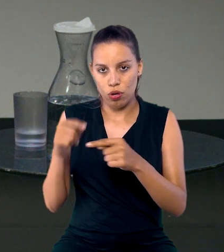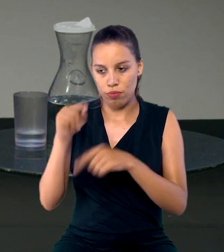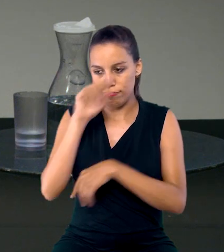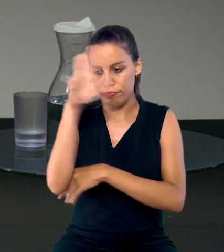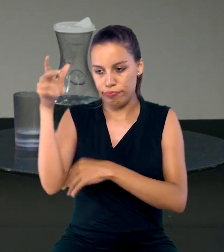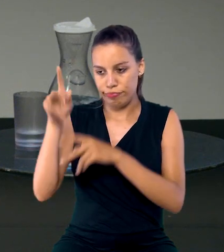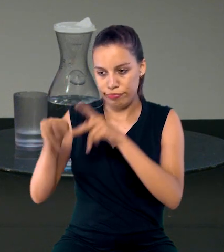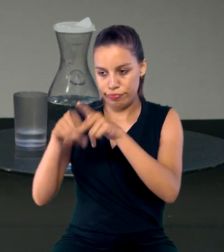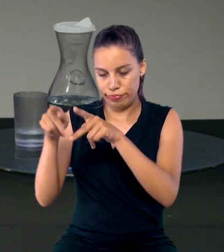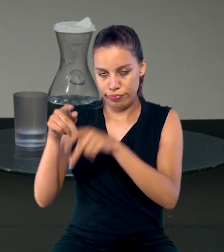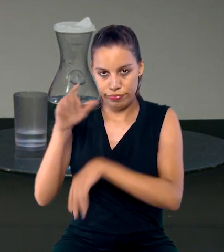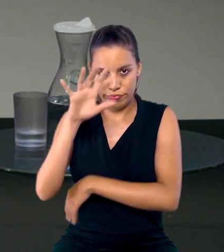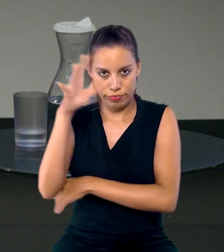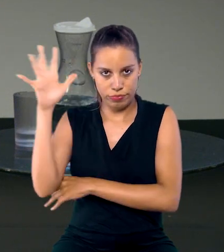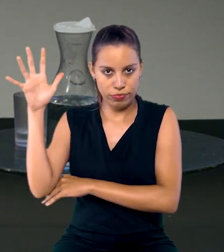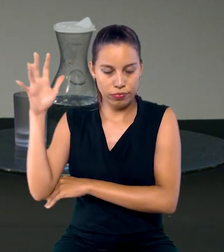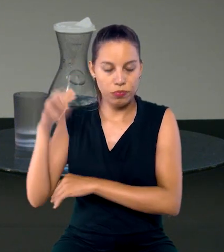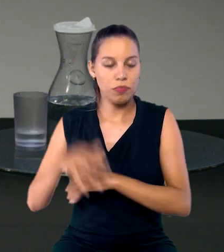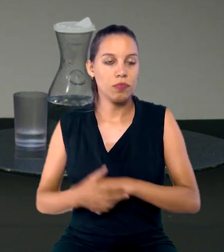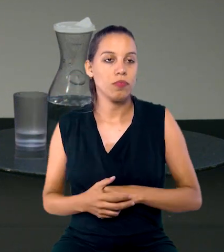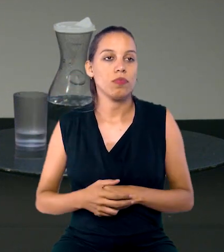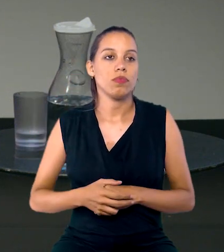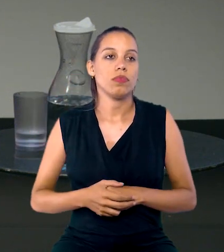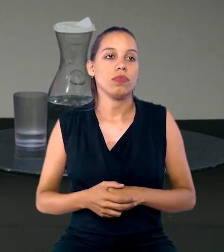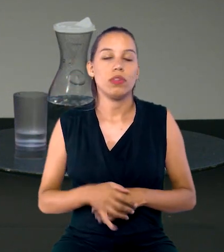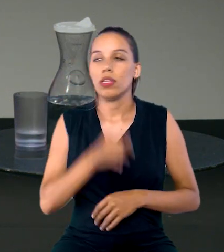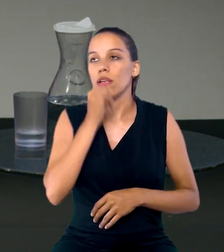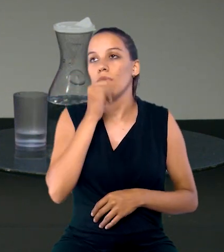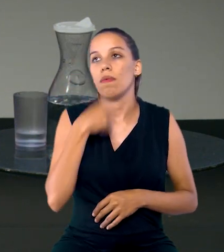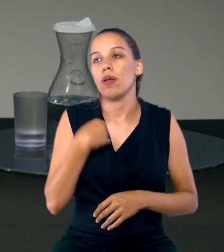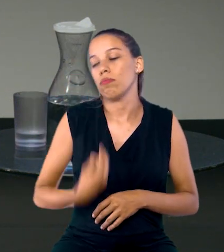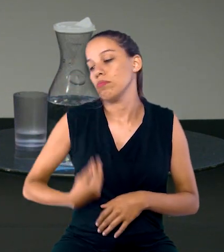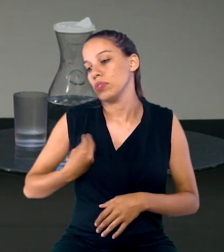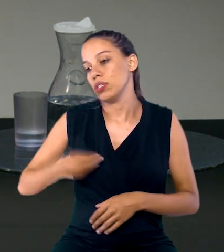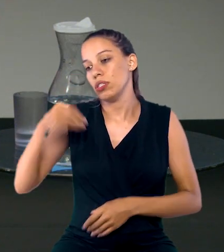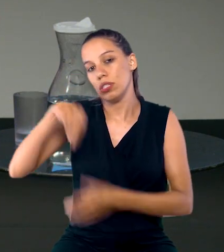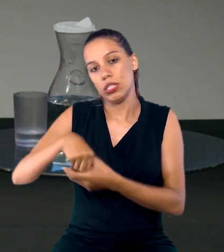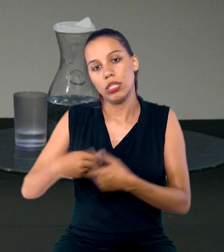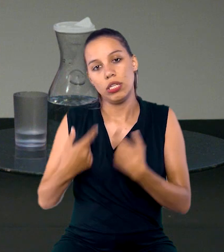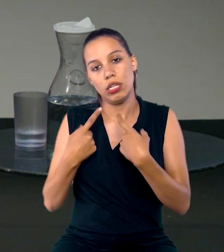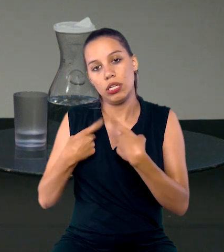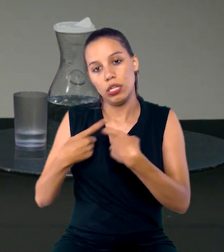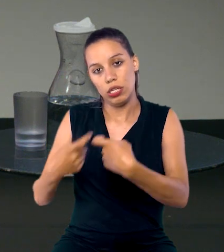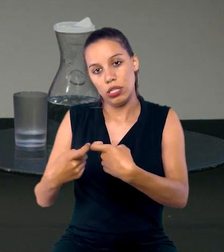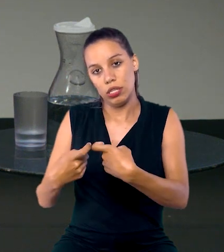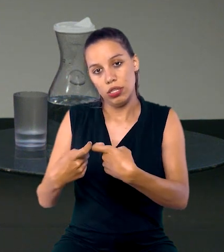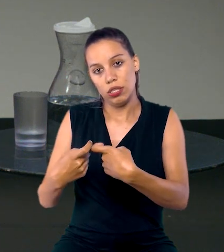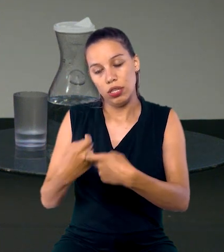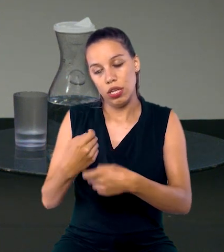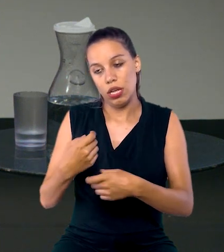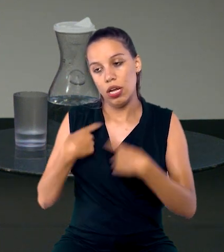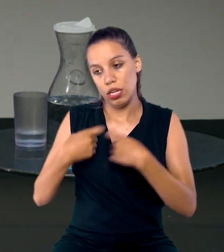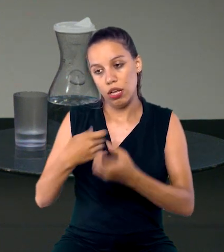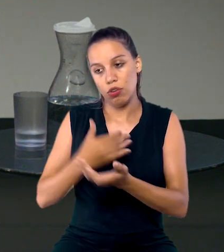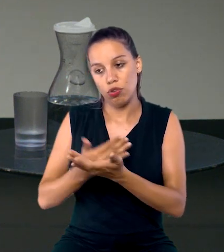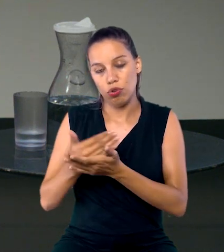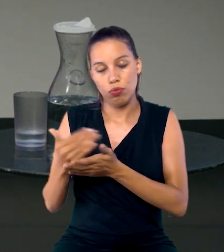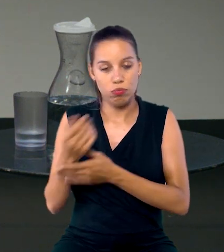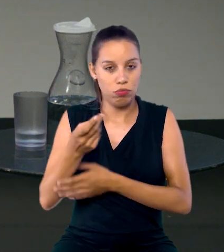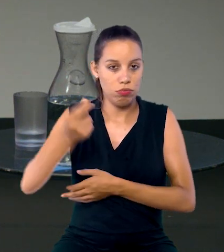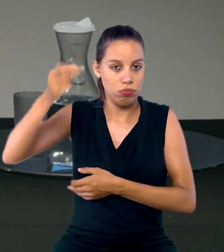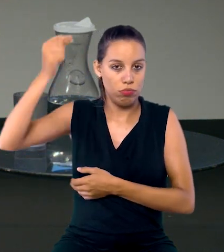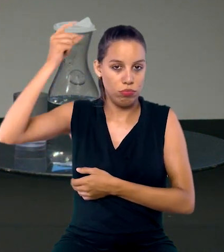isso. Então, estamos em guerra. Eu sou uma correspondente de guerra, de uma guerra que começou